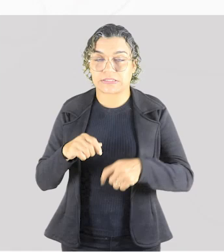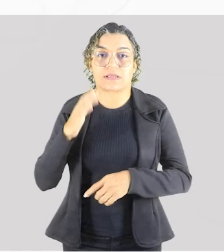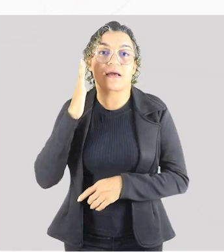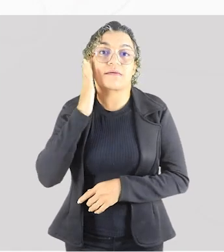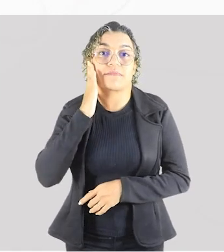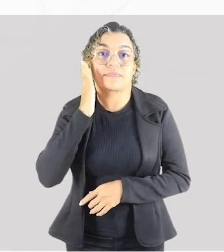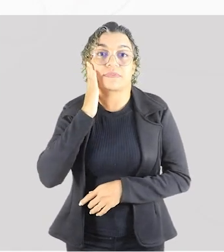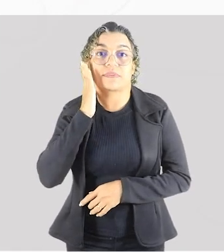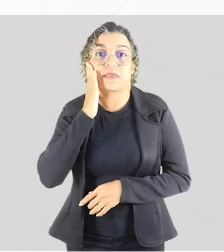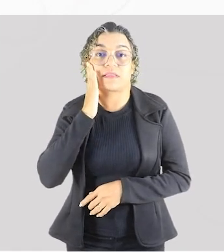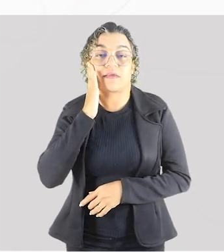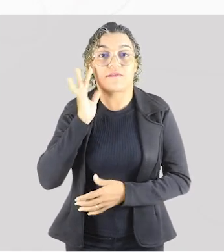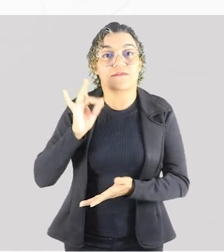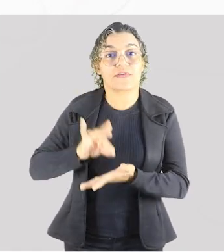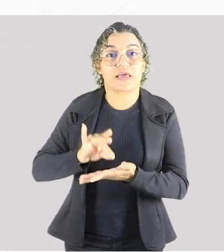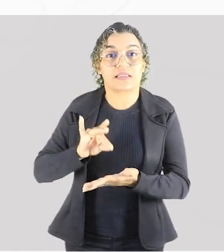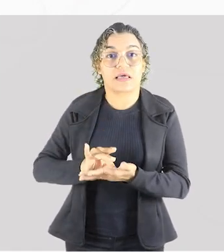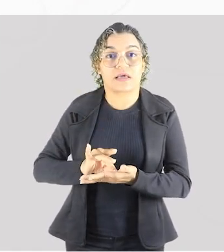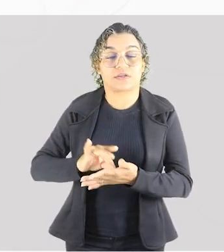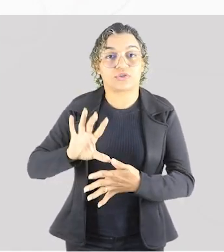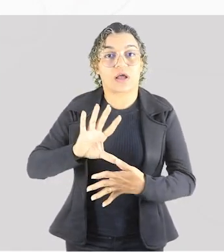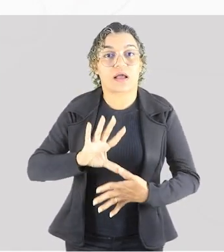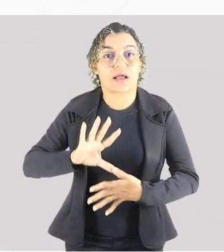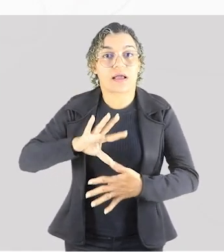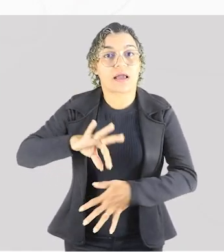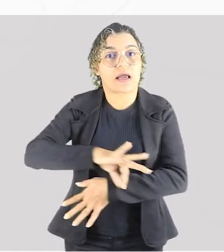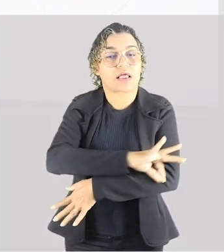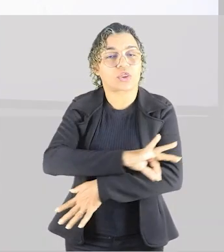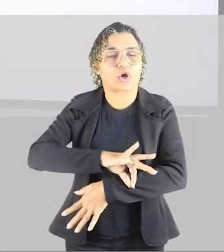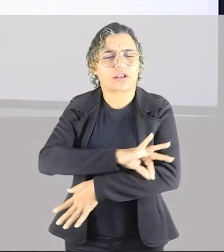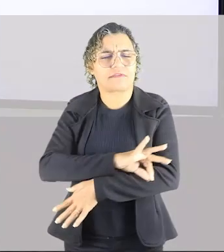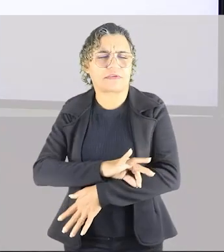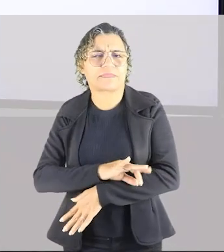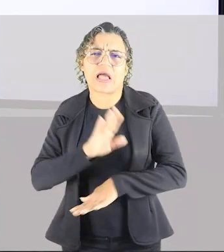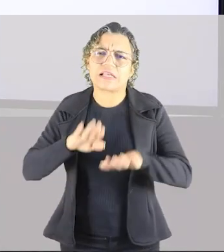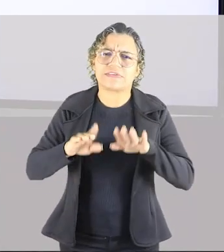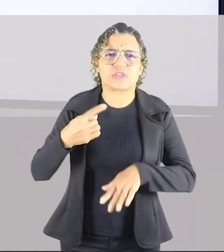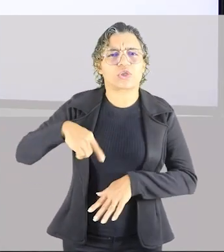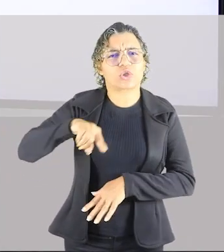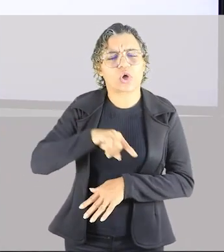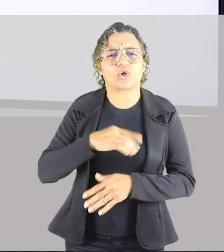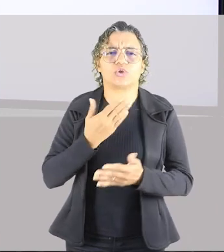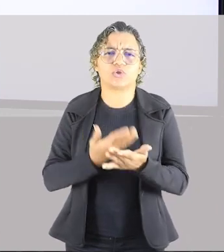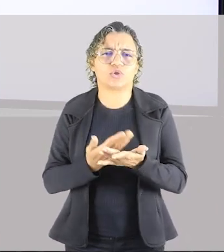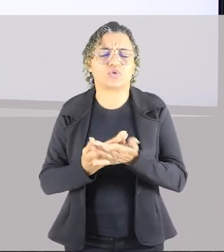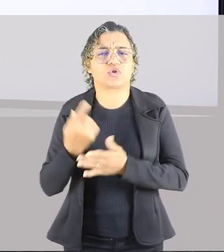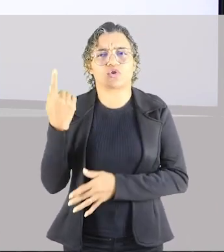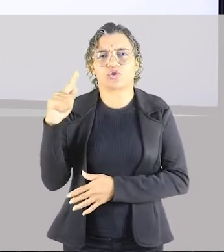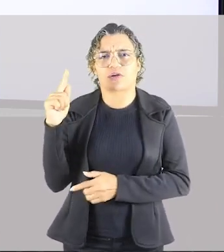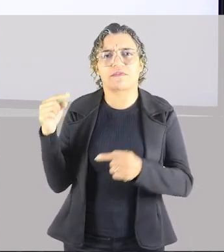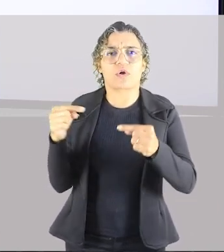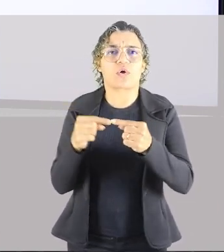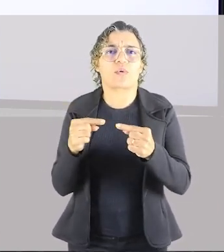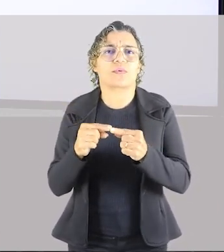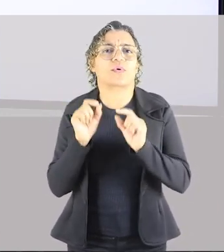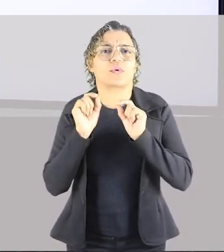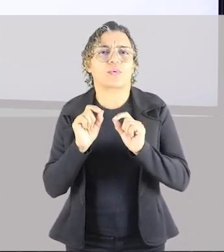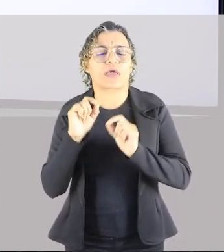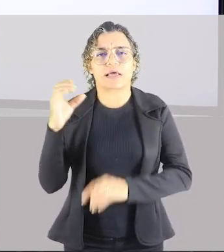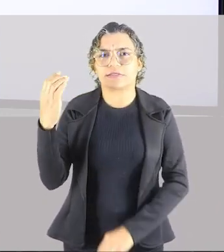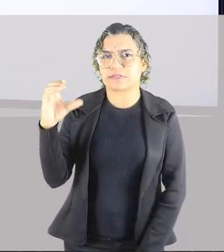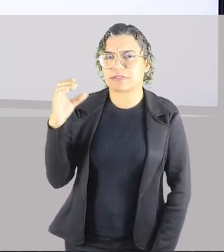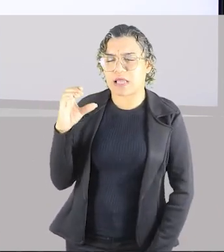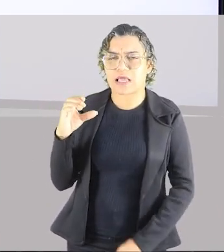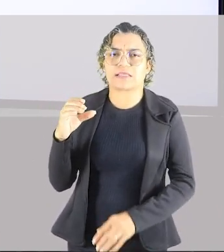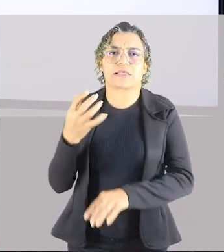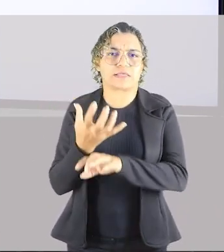o que é, de fato, a cartografia. Normalmente, quando a gente trabalha a geografia, muito se associa, né? Esta ciência,